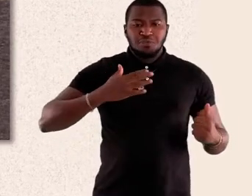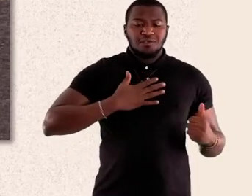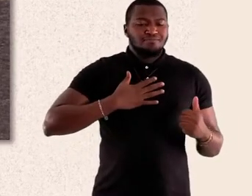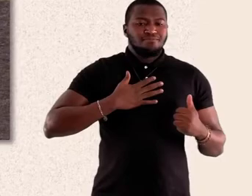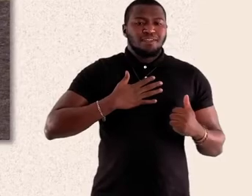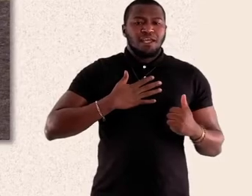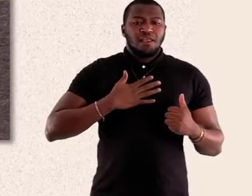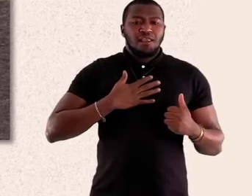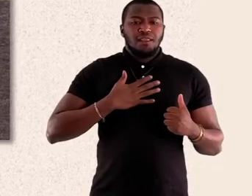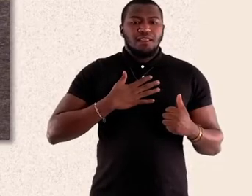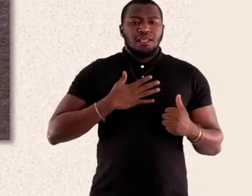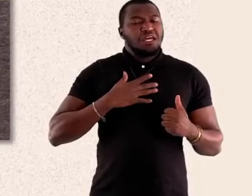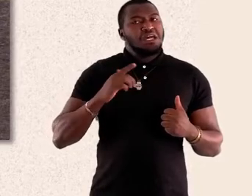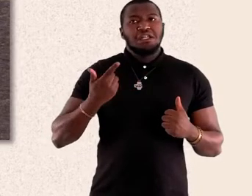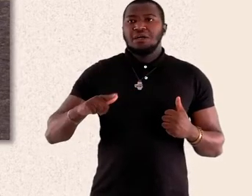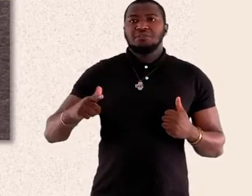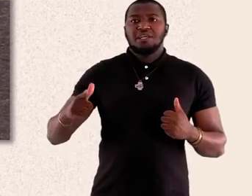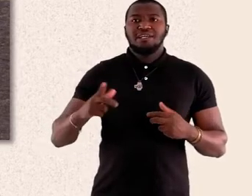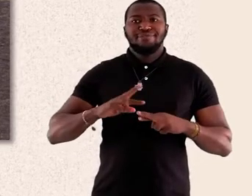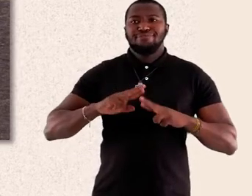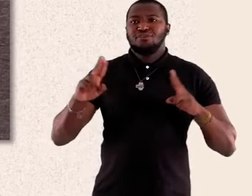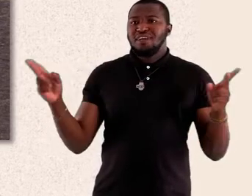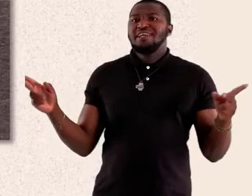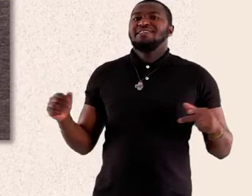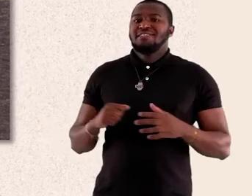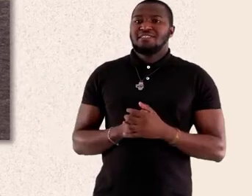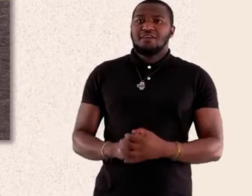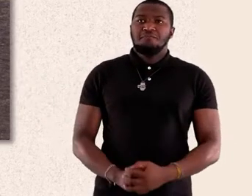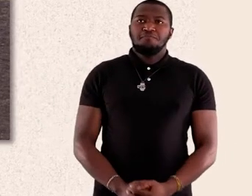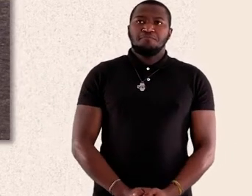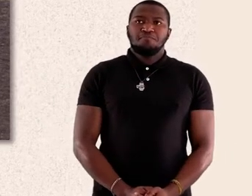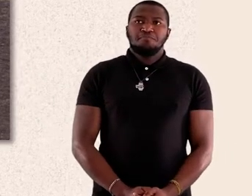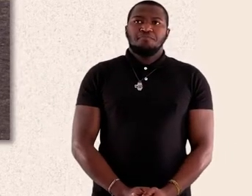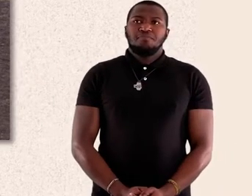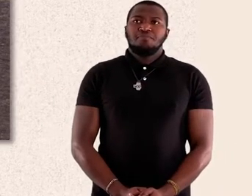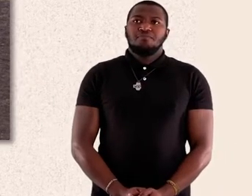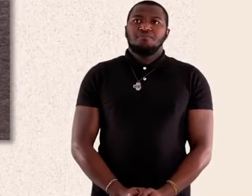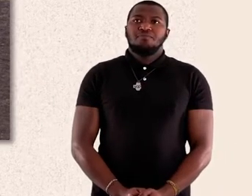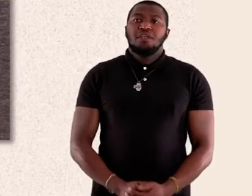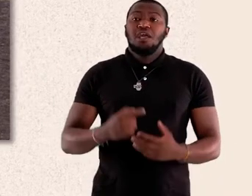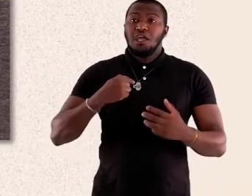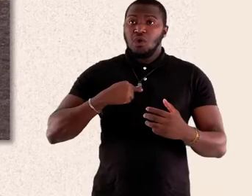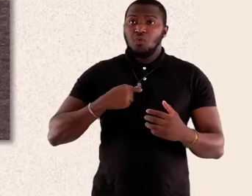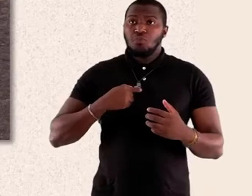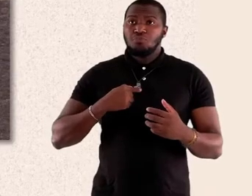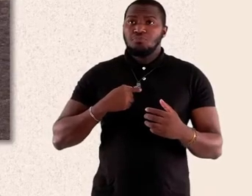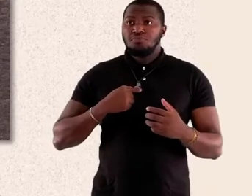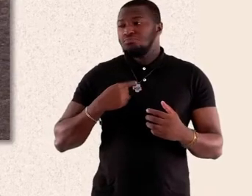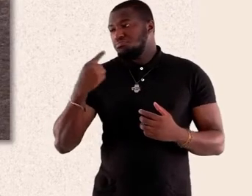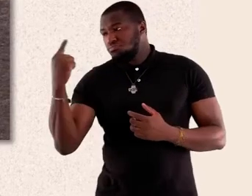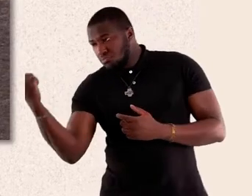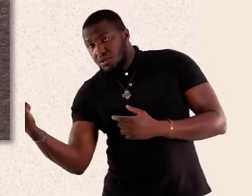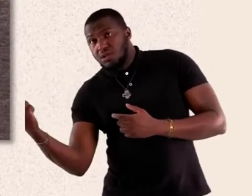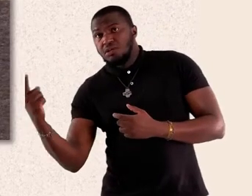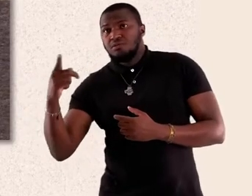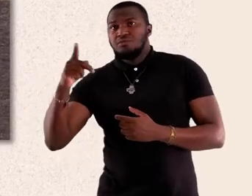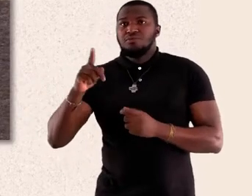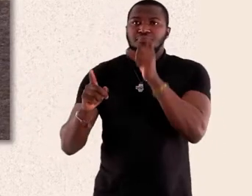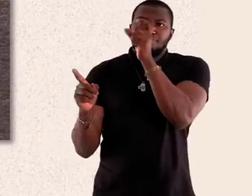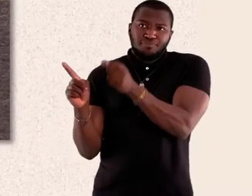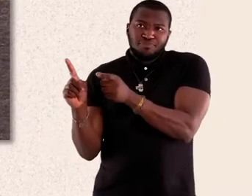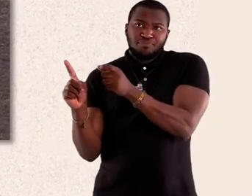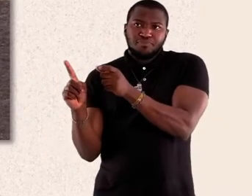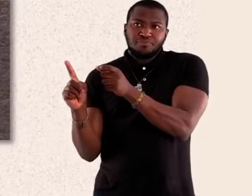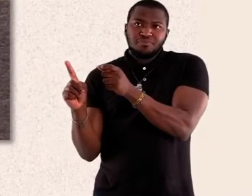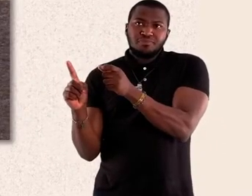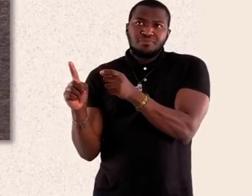diferenciação então não existiria essa dualidade entre eu e o outro mas também não quer entrar nessa complexidade